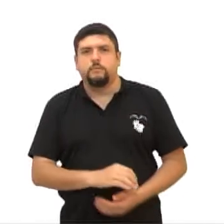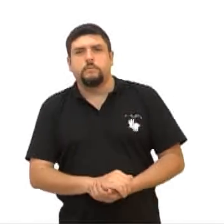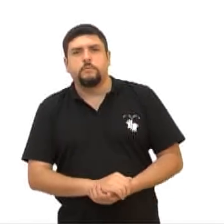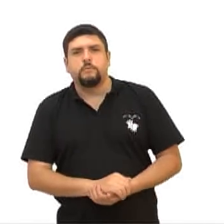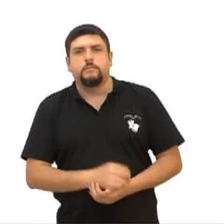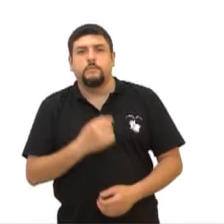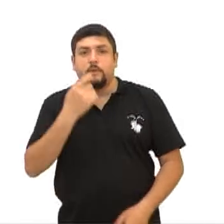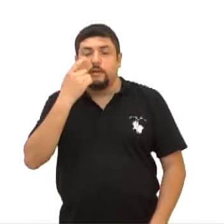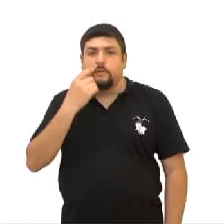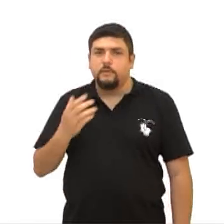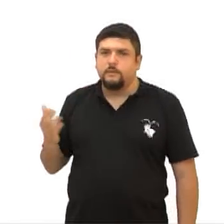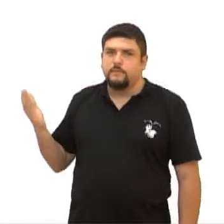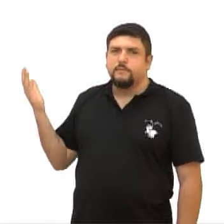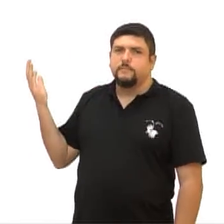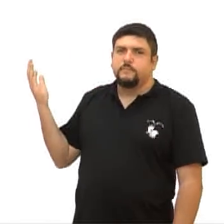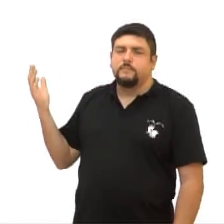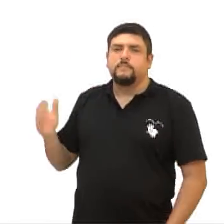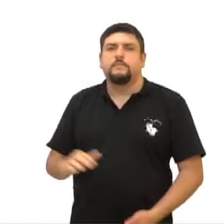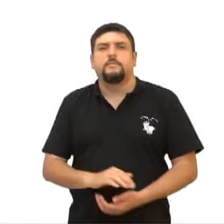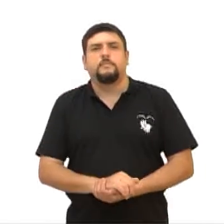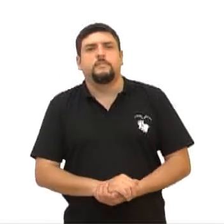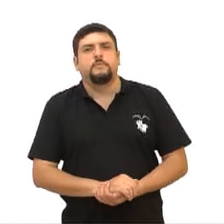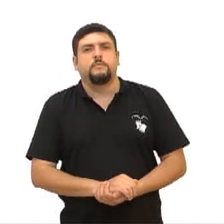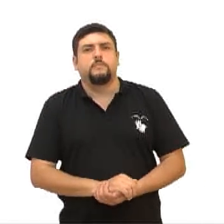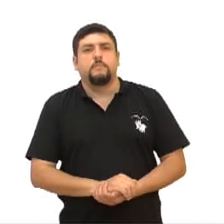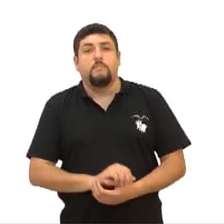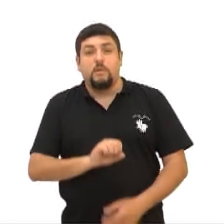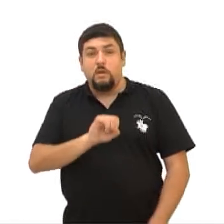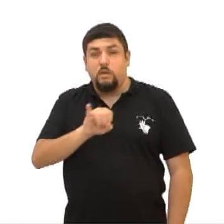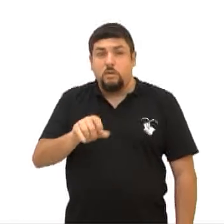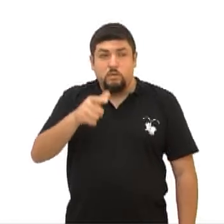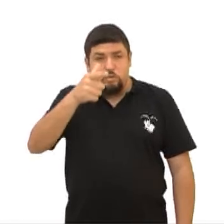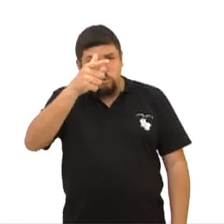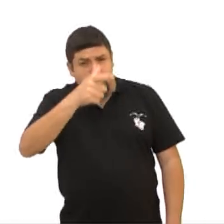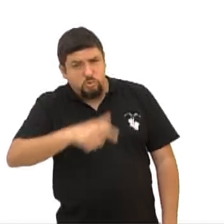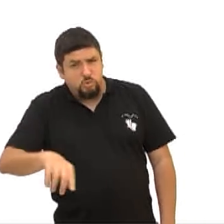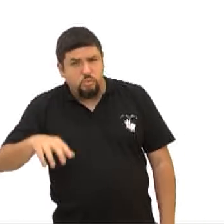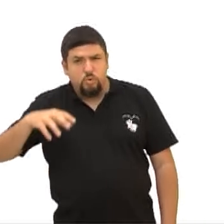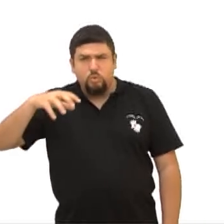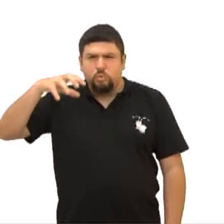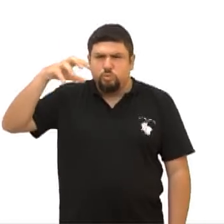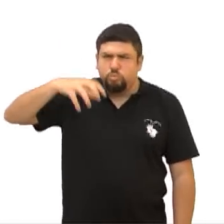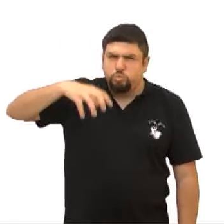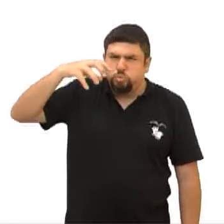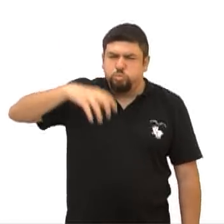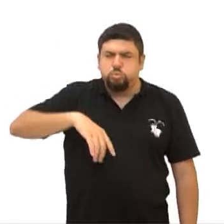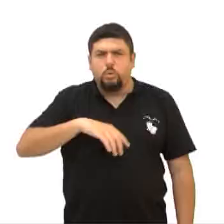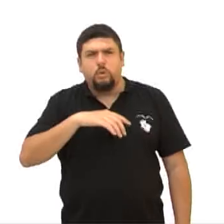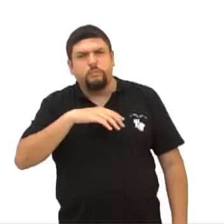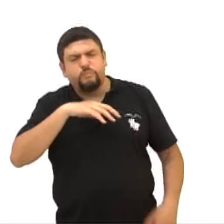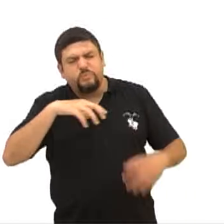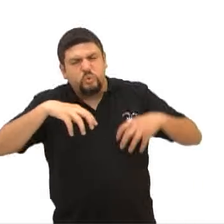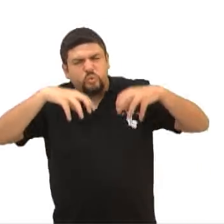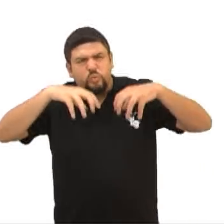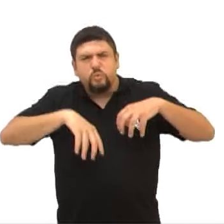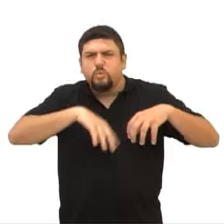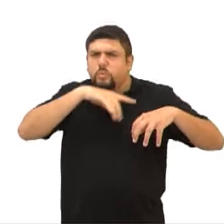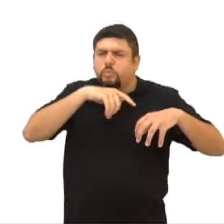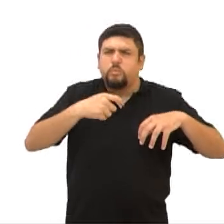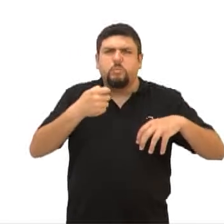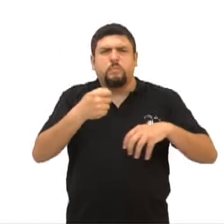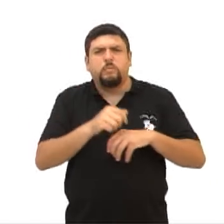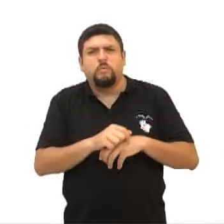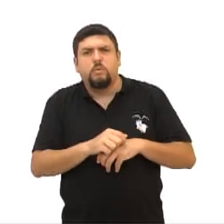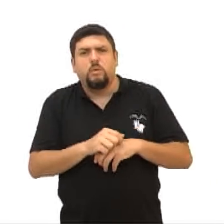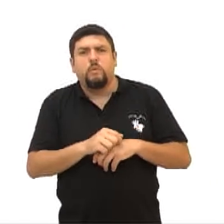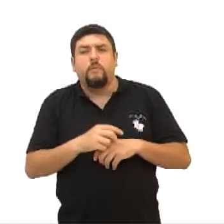Olha lá, se a gente tiver mais uma estação chuvosa ruim em 2017, em 2018